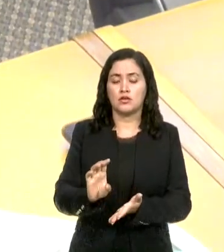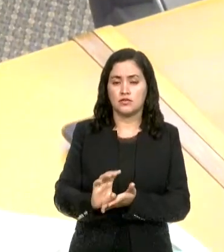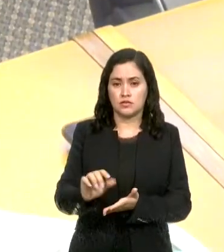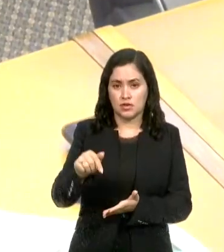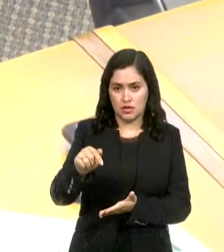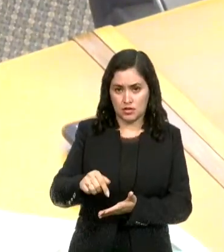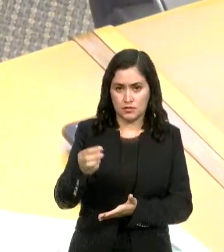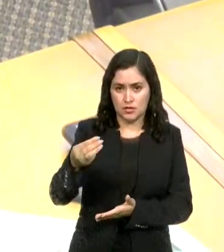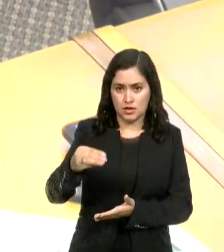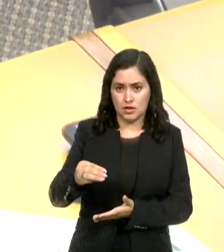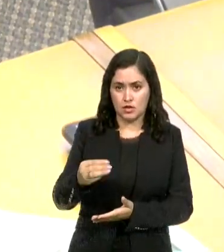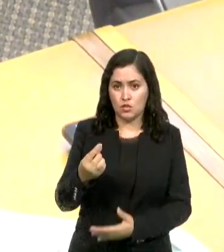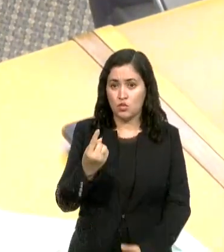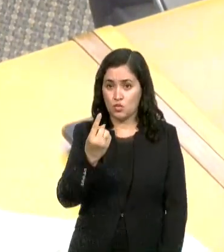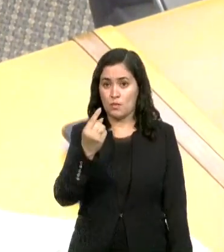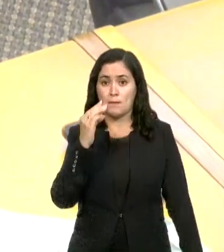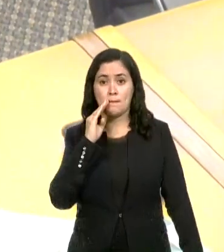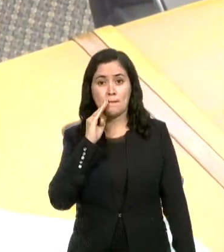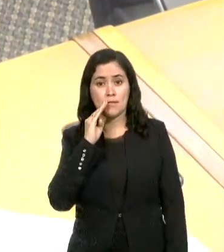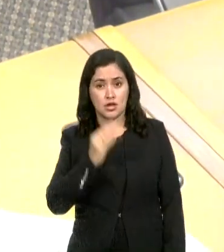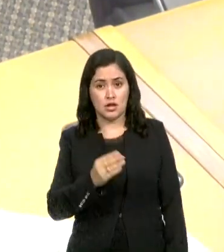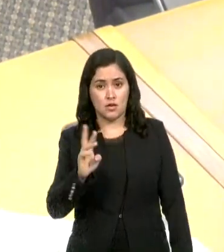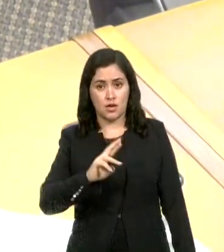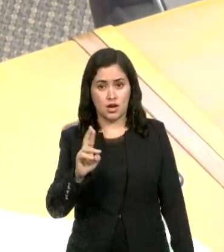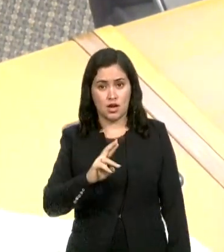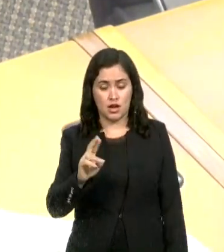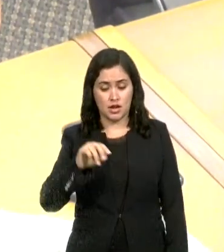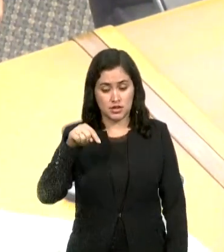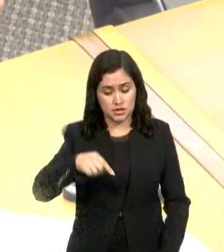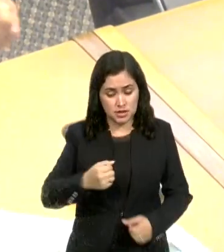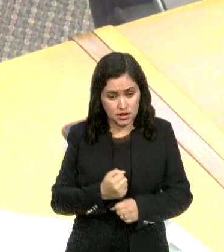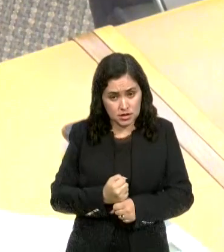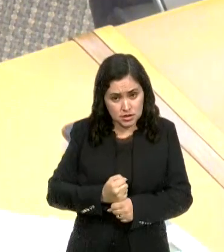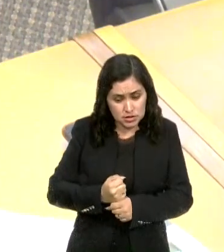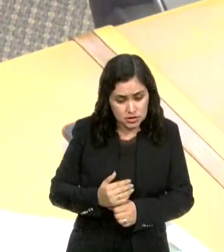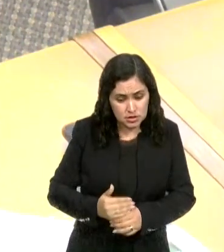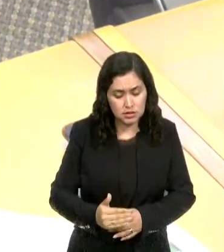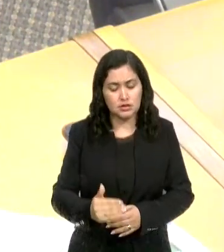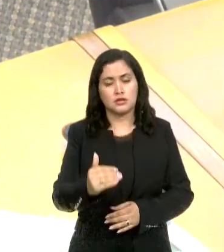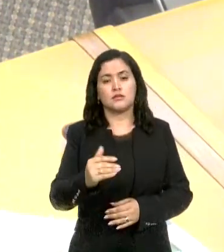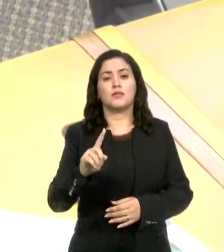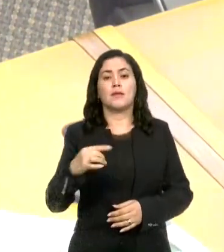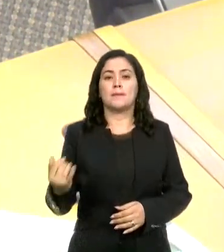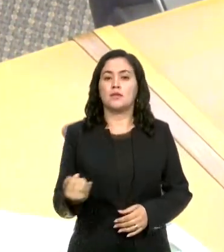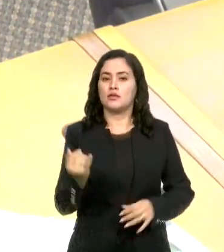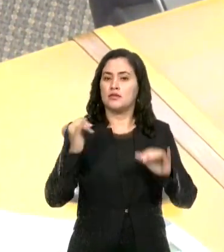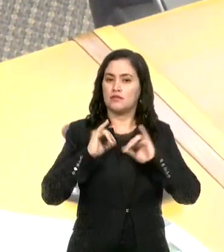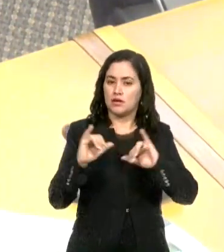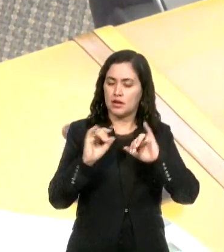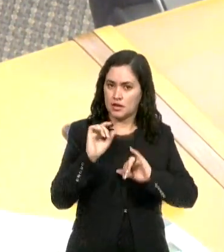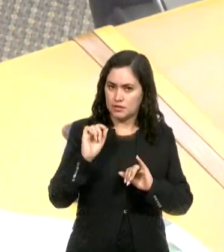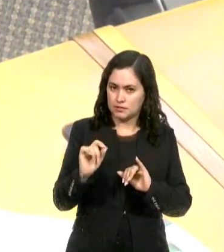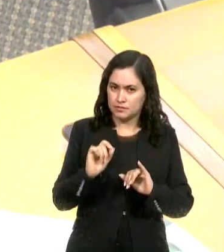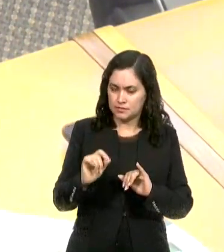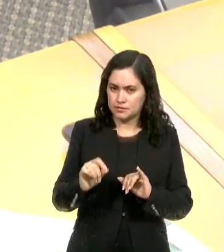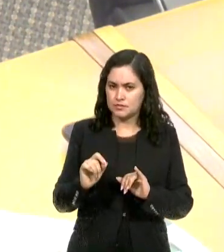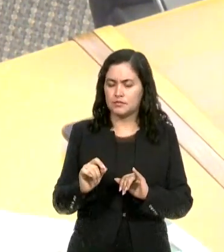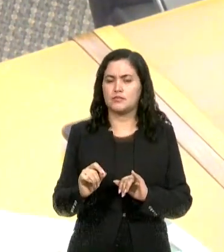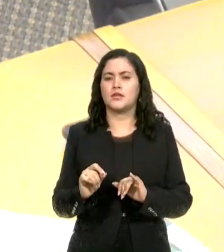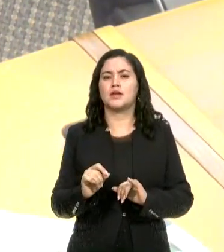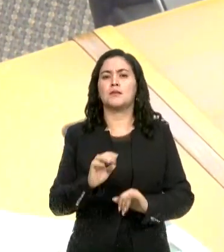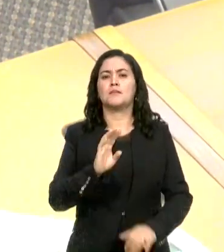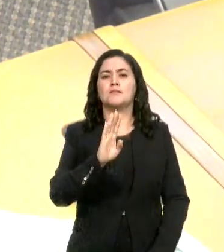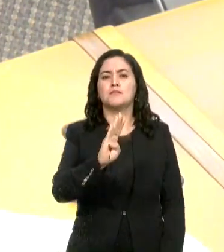1 bilhão de reais. Né? Este ano, 1 bilhão de reais. E é importante dizer que não só a ampliação da duplicação